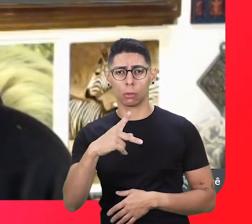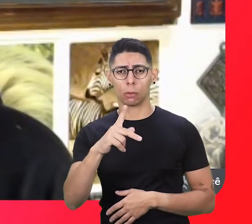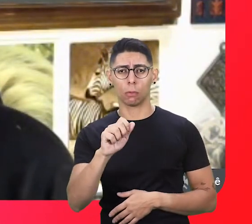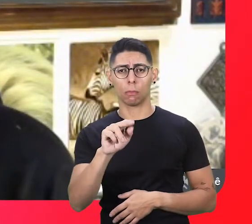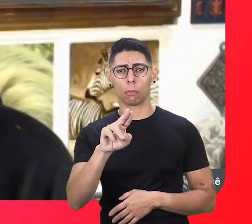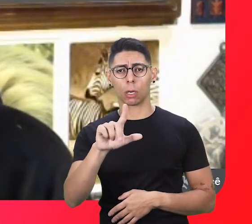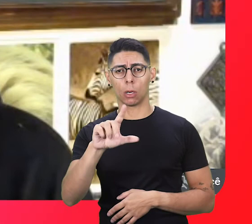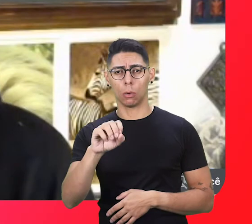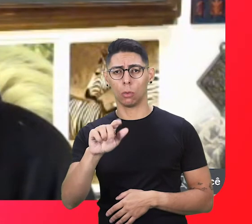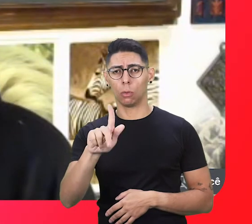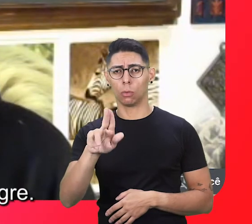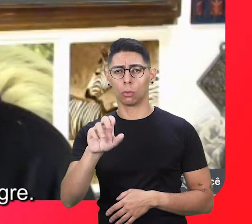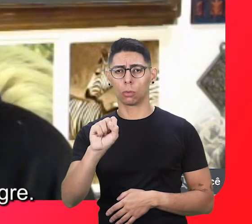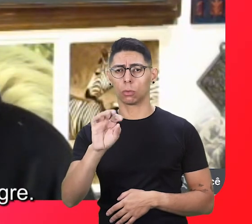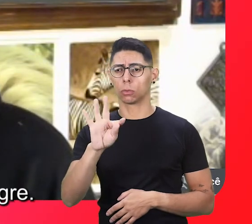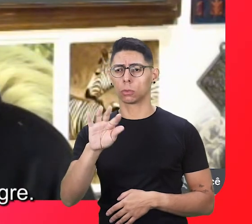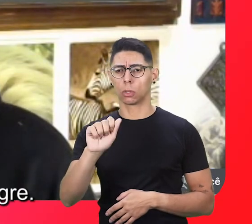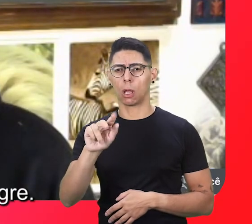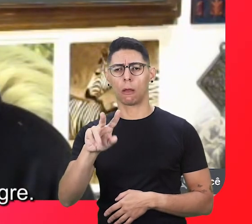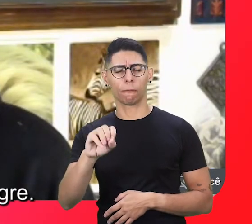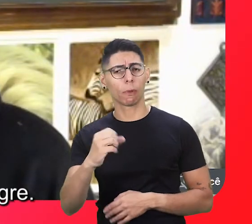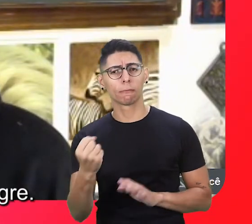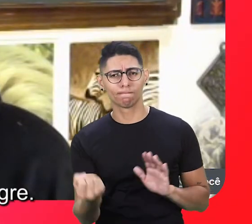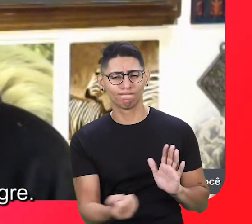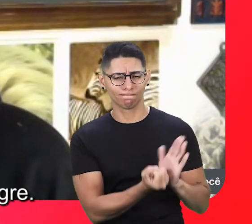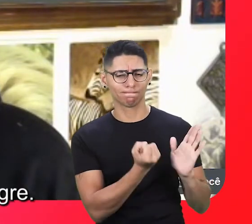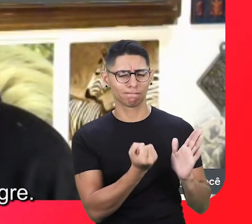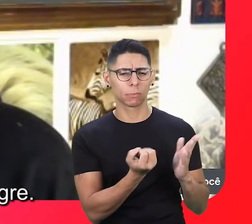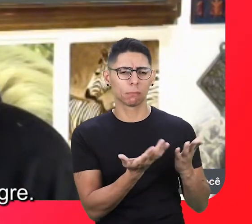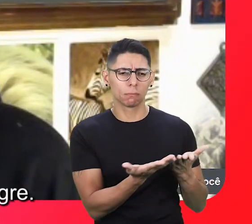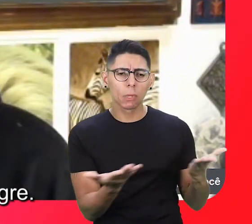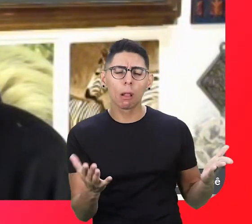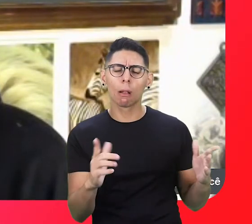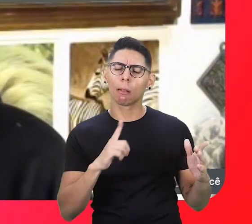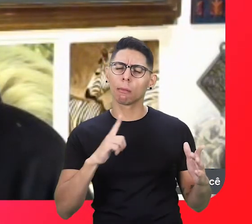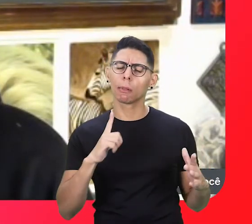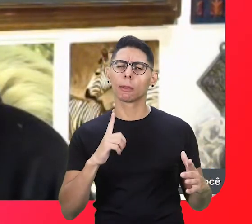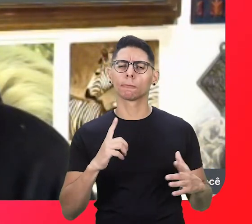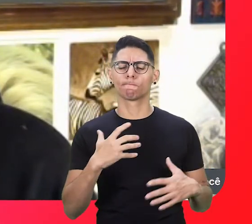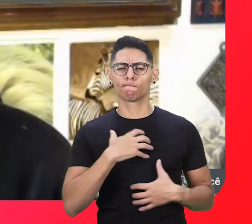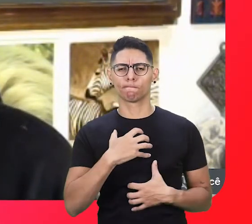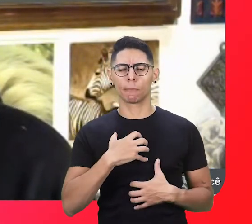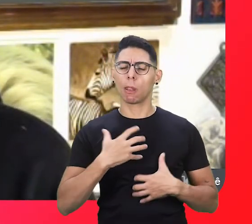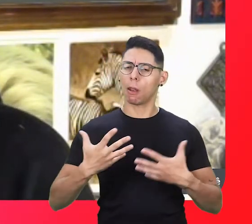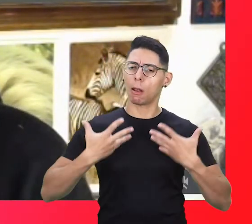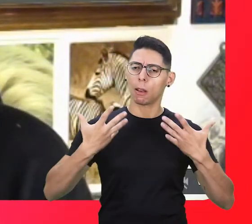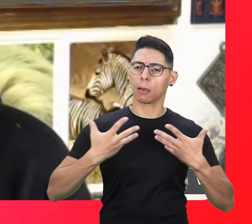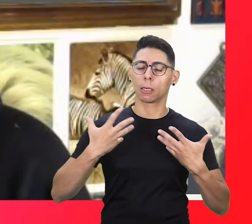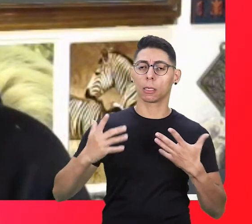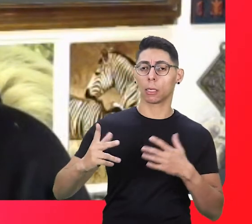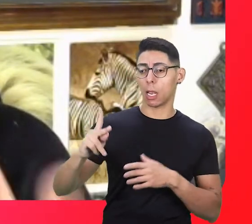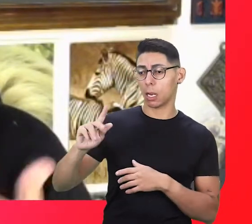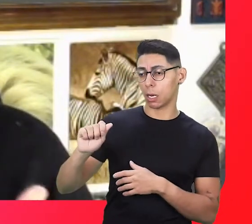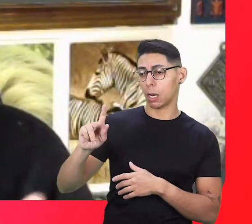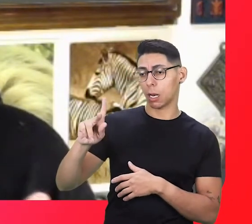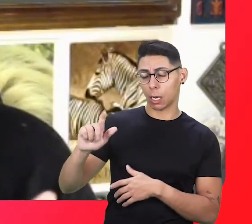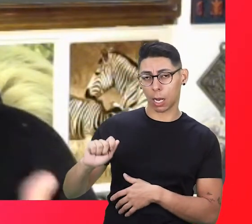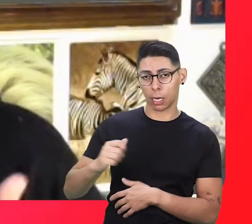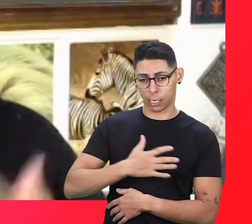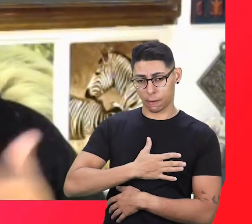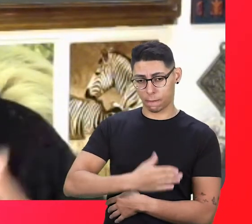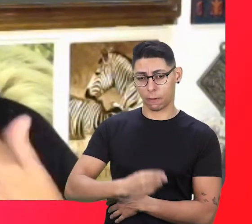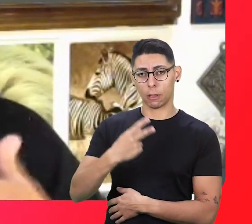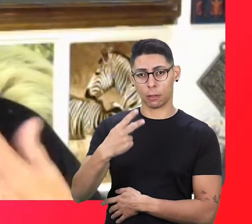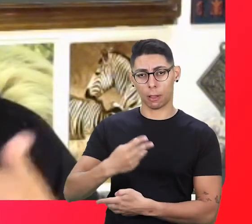bastante marcante, mas ela tem um temperamento muito alegre, e a Cacá, né, que é como a Clara Maria se chama de Cacá,